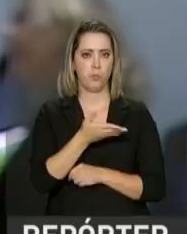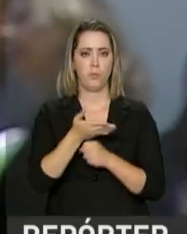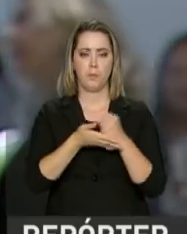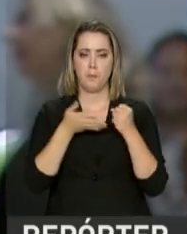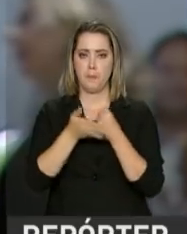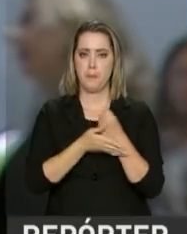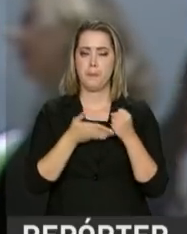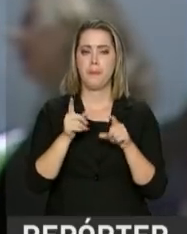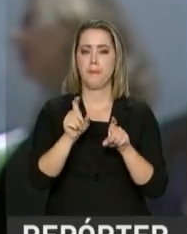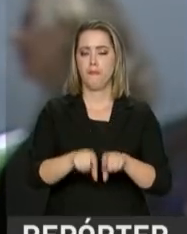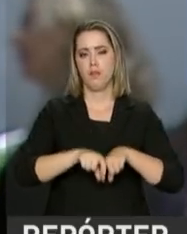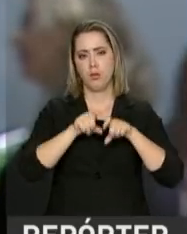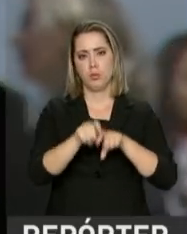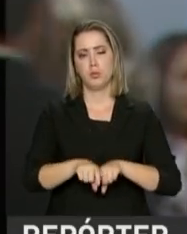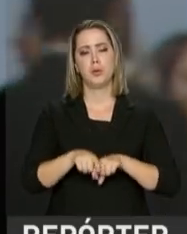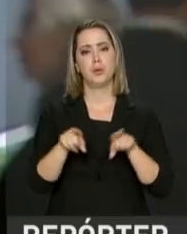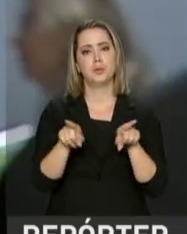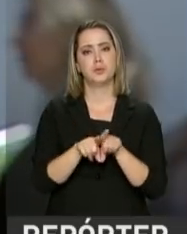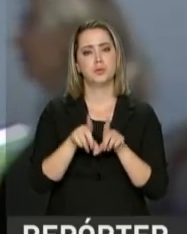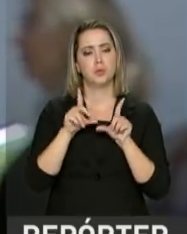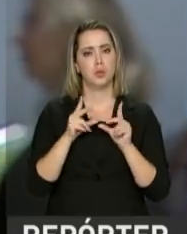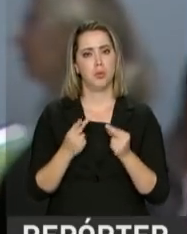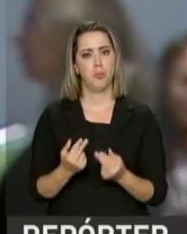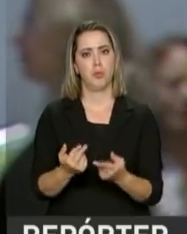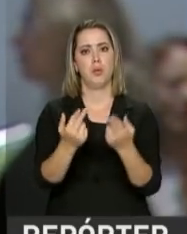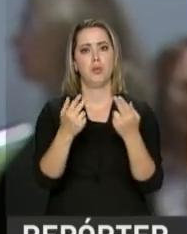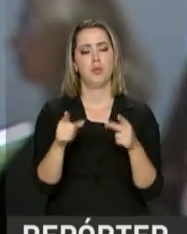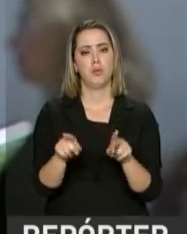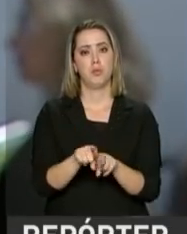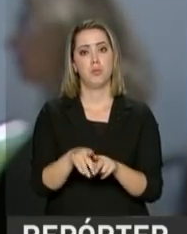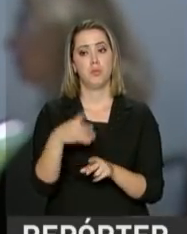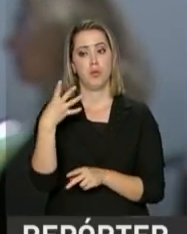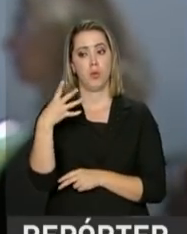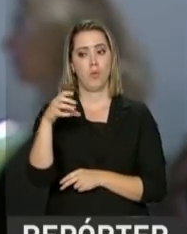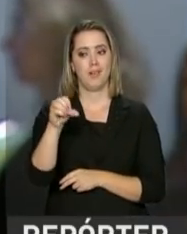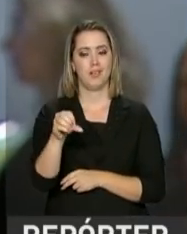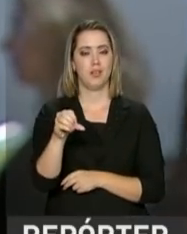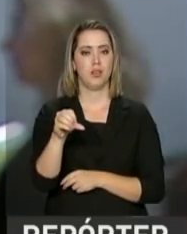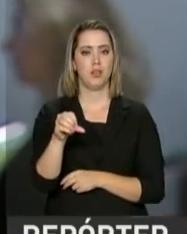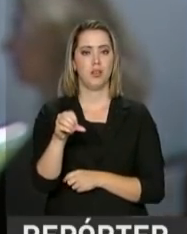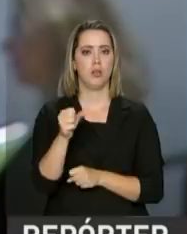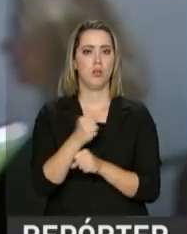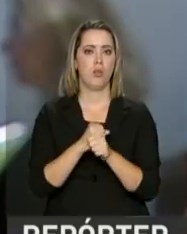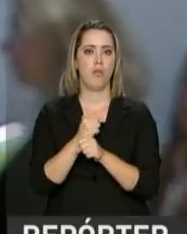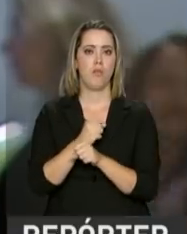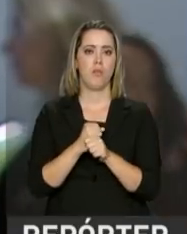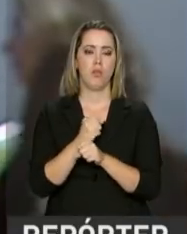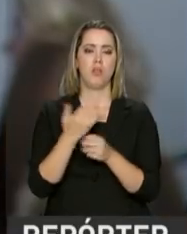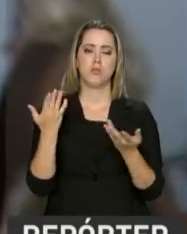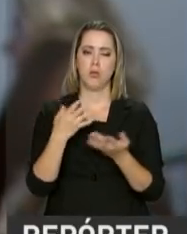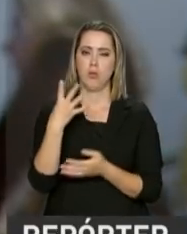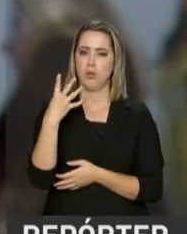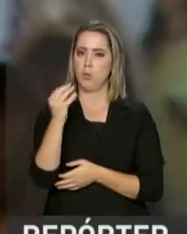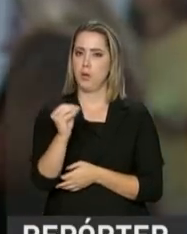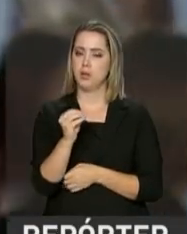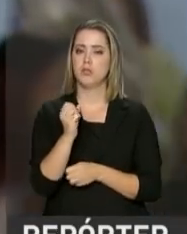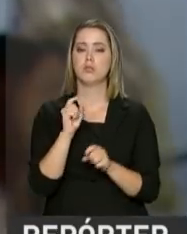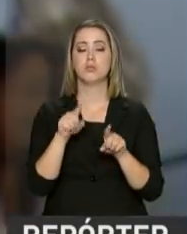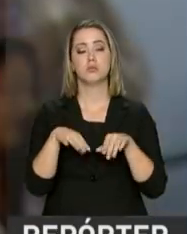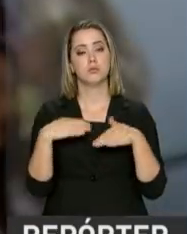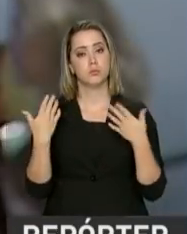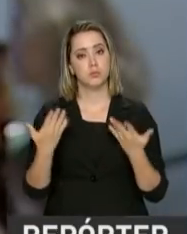modificou diminuiu-se a idade de de 49 para 40 anos então houveram algumas sessões que